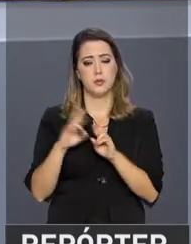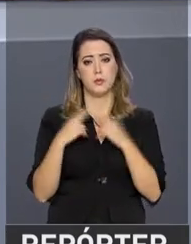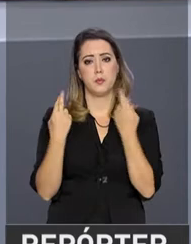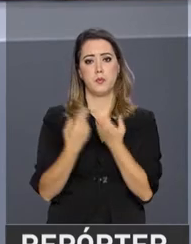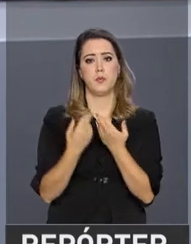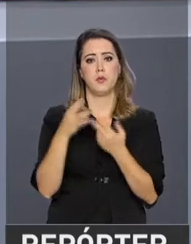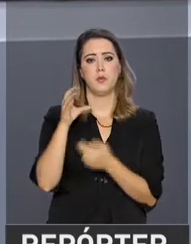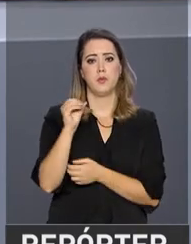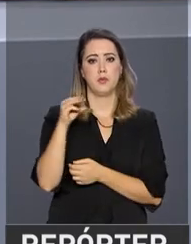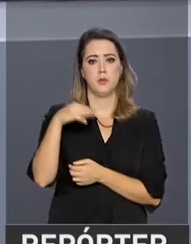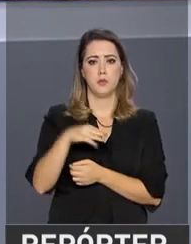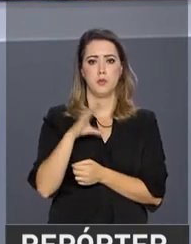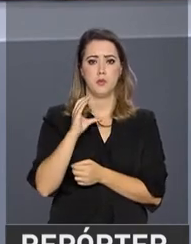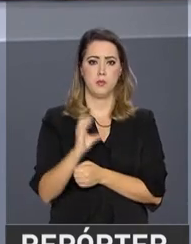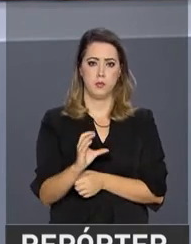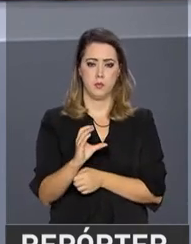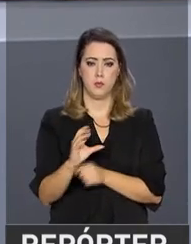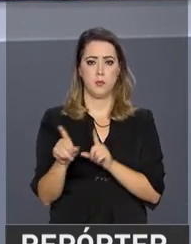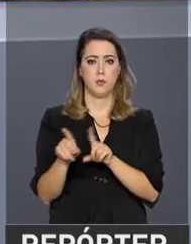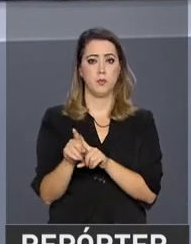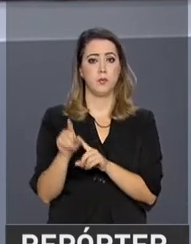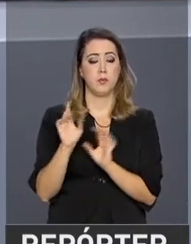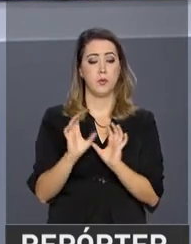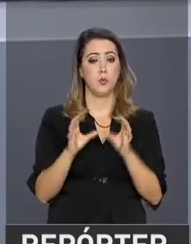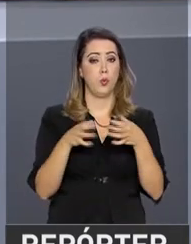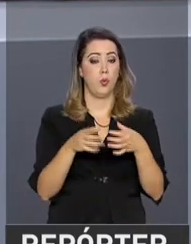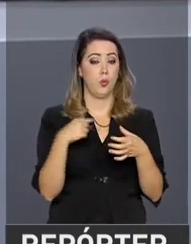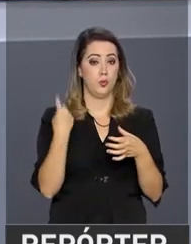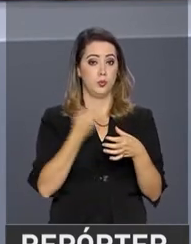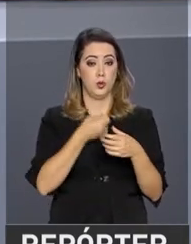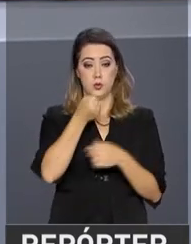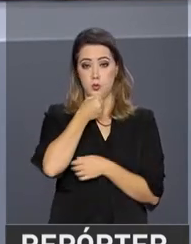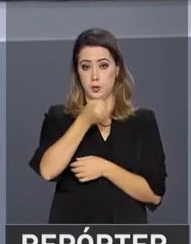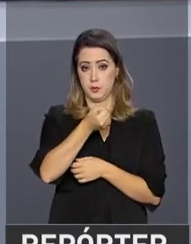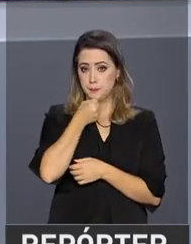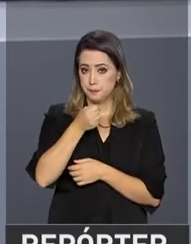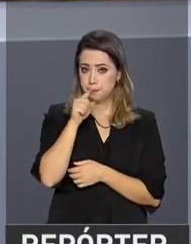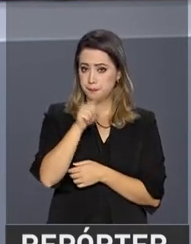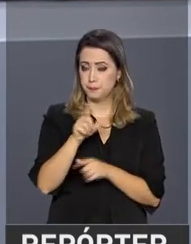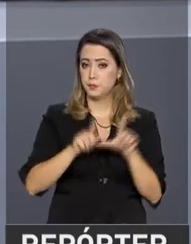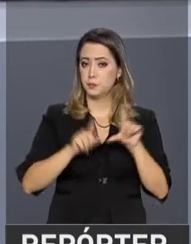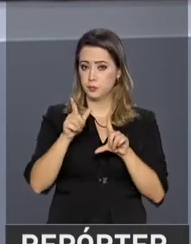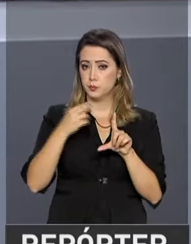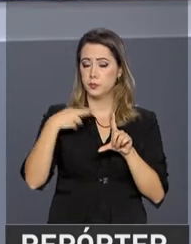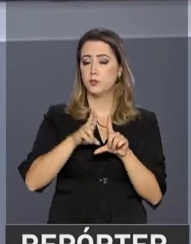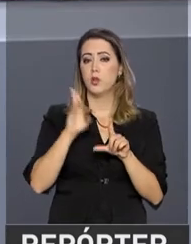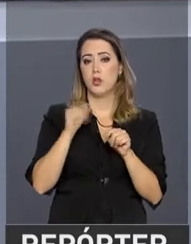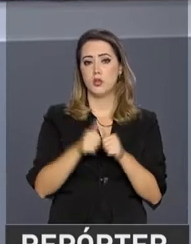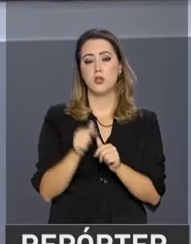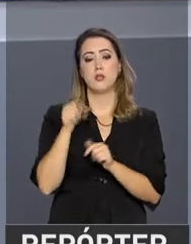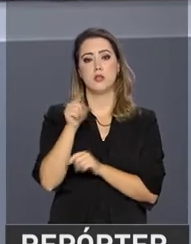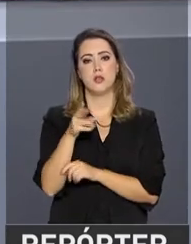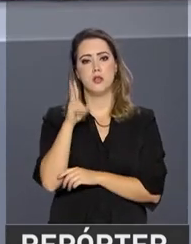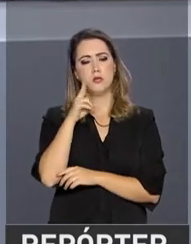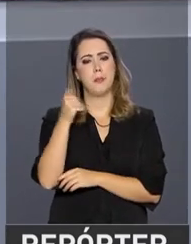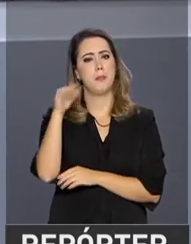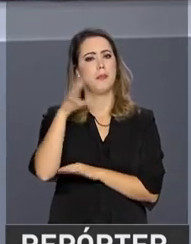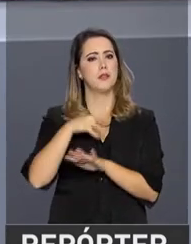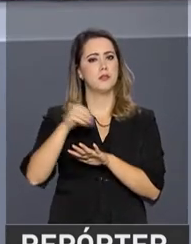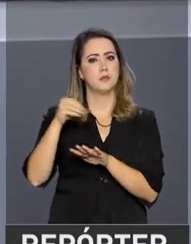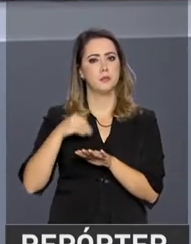a organização mundial do comércio a equipe da tv nbr já está na argentina para acompanhar o encontro e tem mais